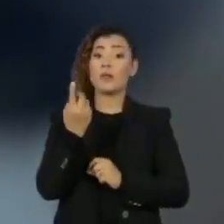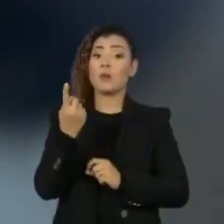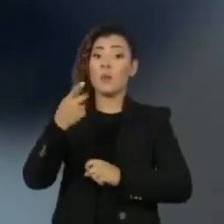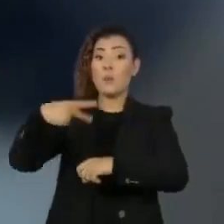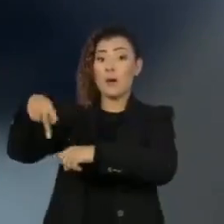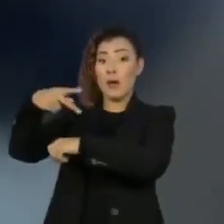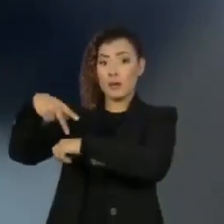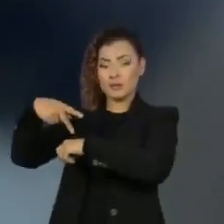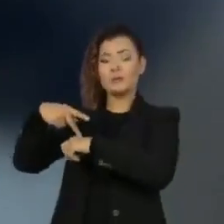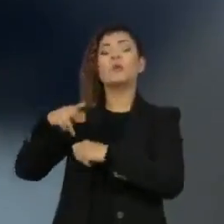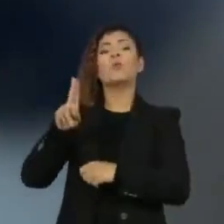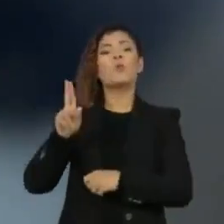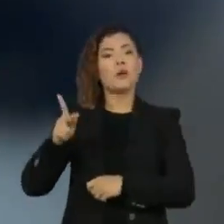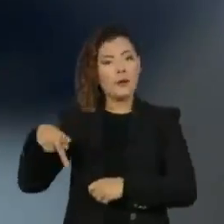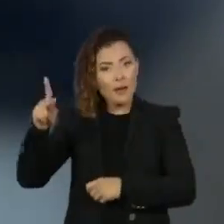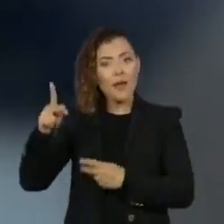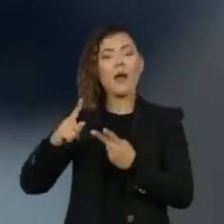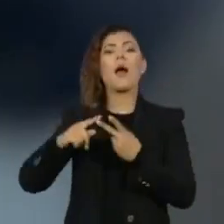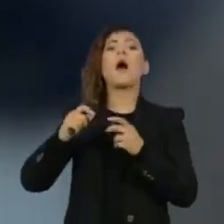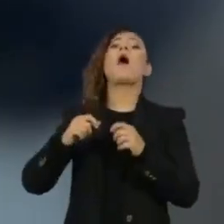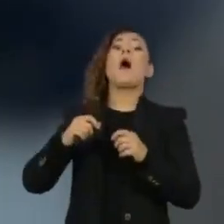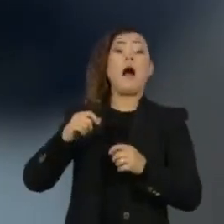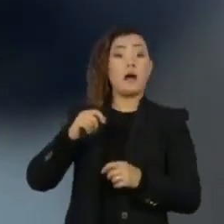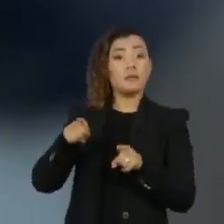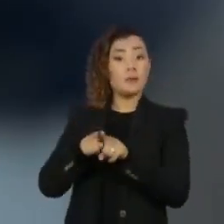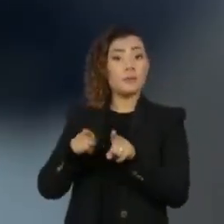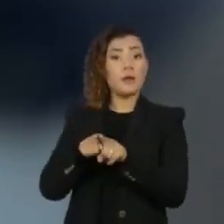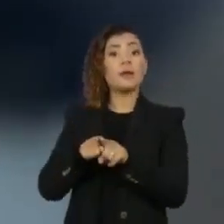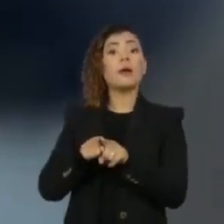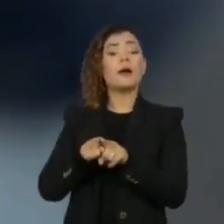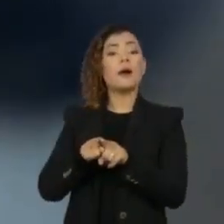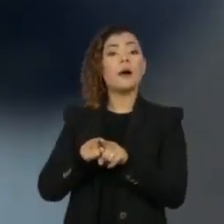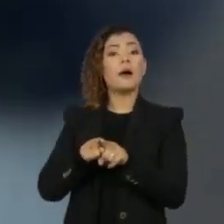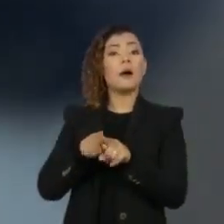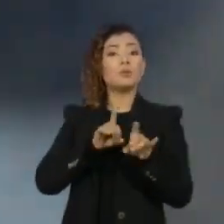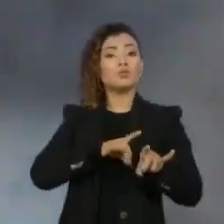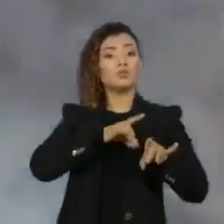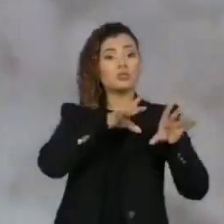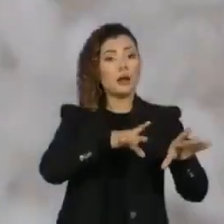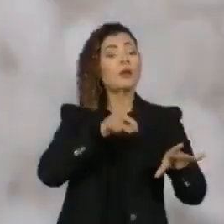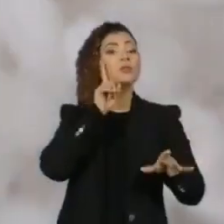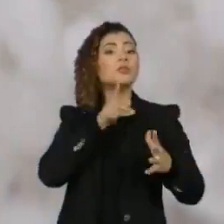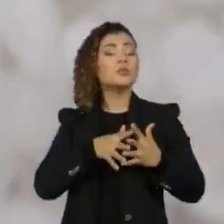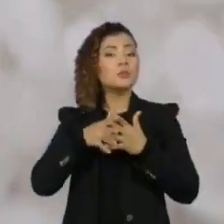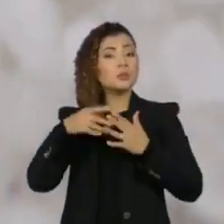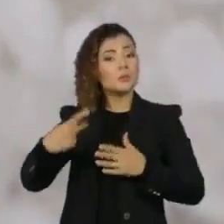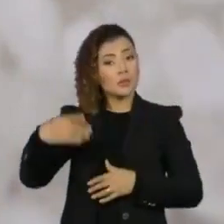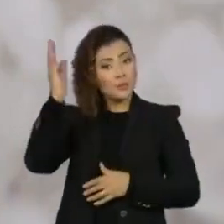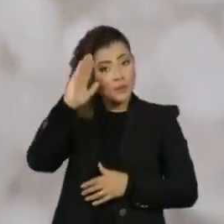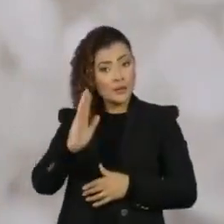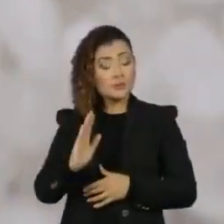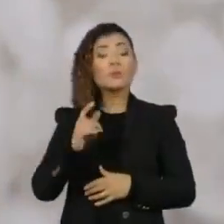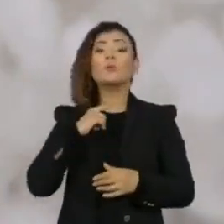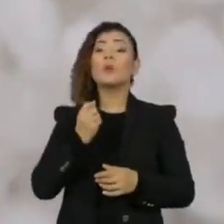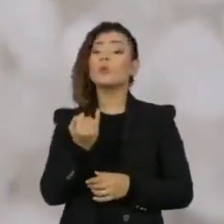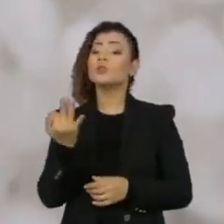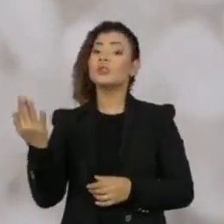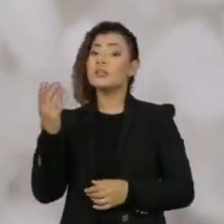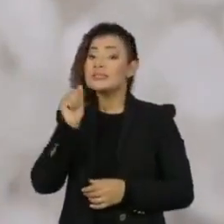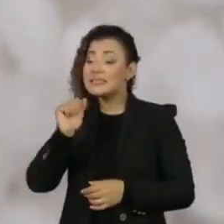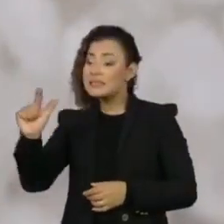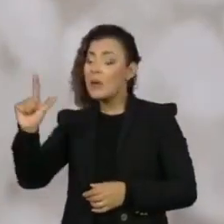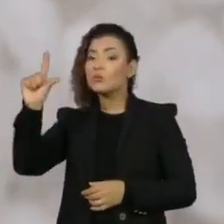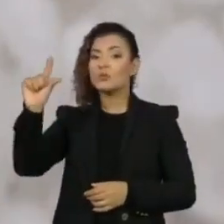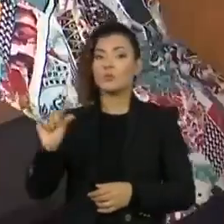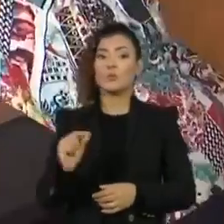países, entre eles Reino Unido, Austrália, Estados Unidos e Brasil, é que até 2025 o consumo de sal seja reduzido em